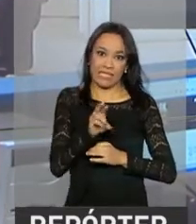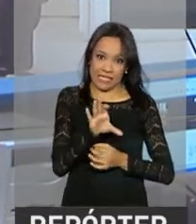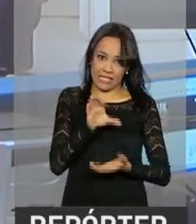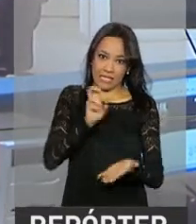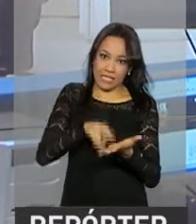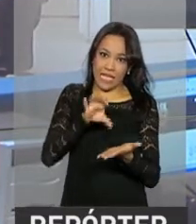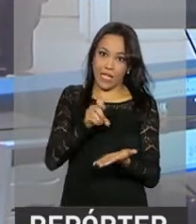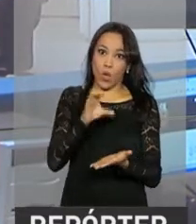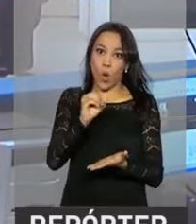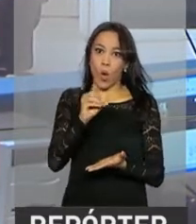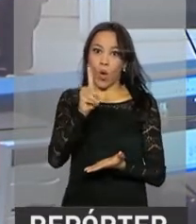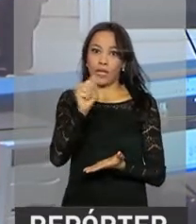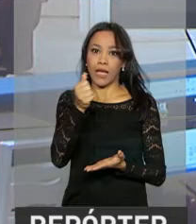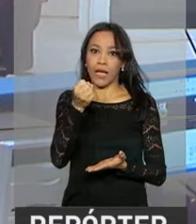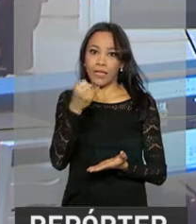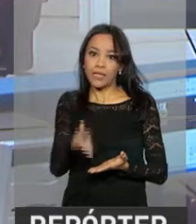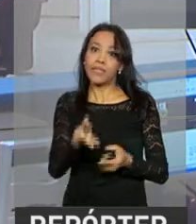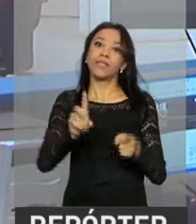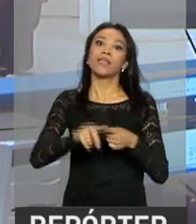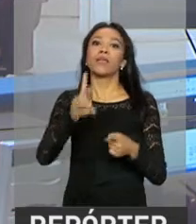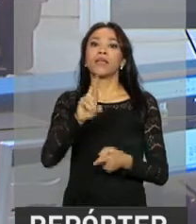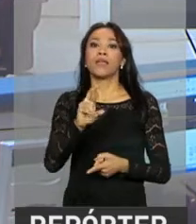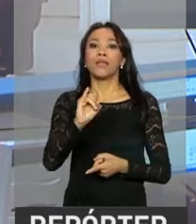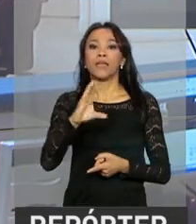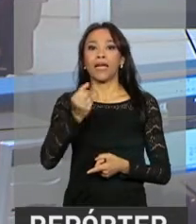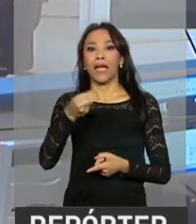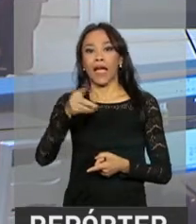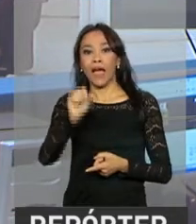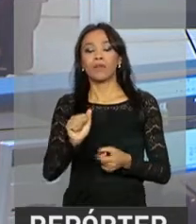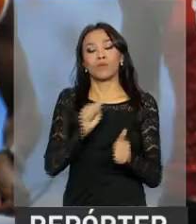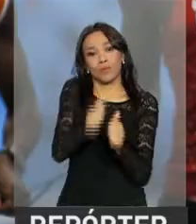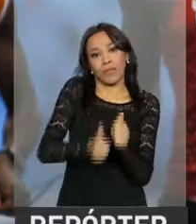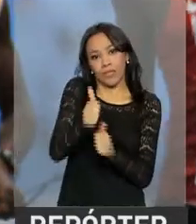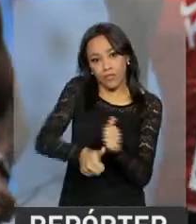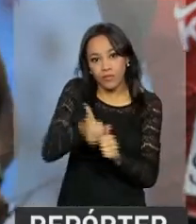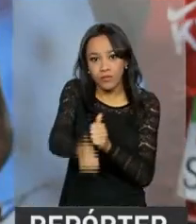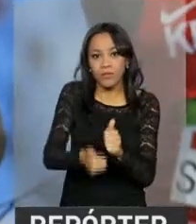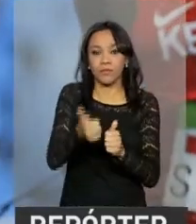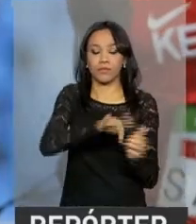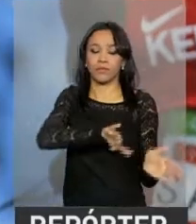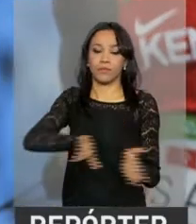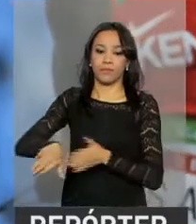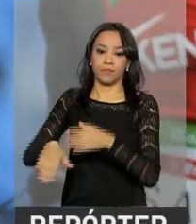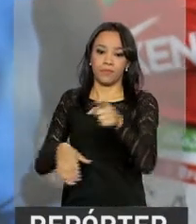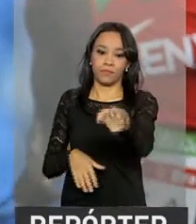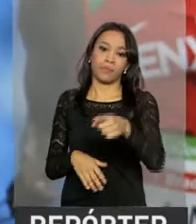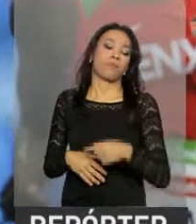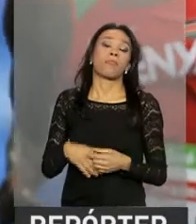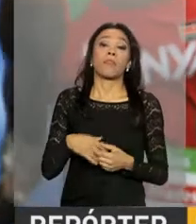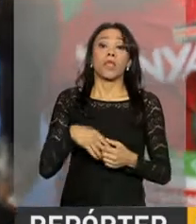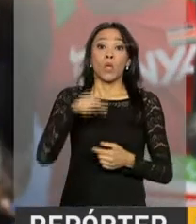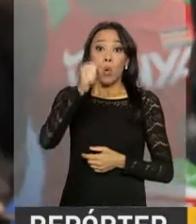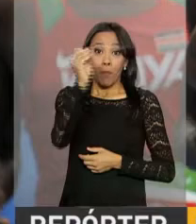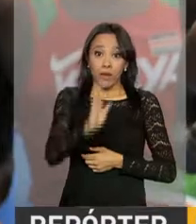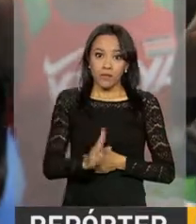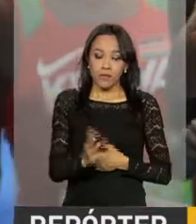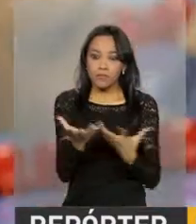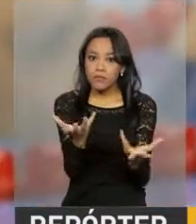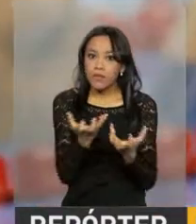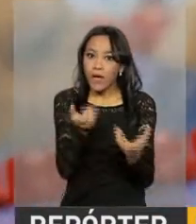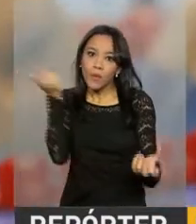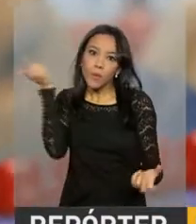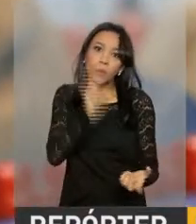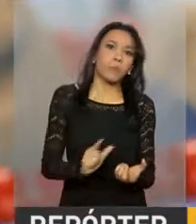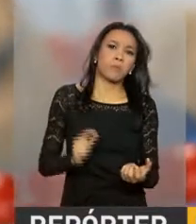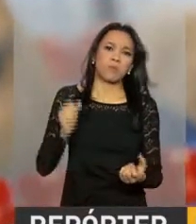Odair dos Santos e Ricardo Costa no atletismo o Brasil tem uma meta ambiciosa